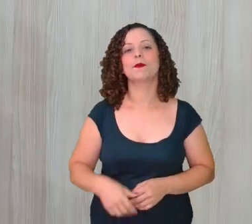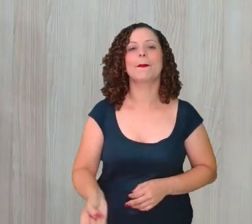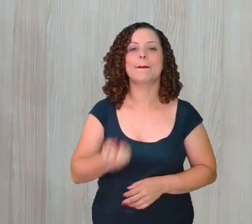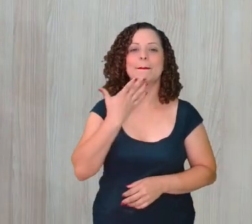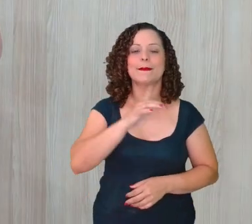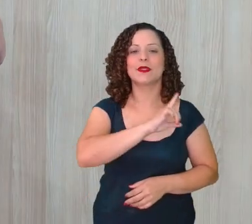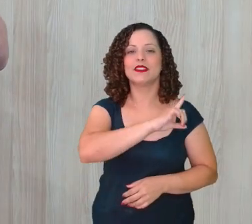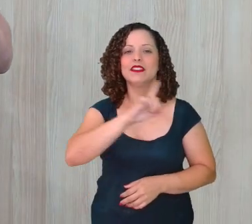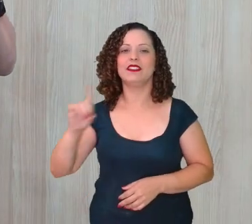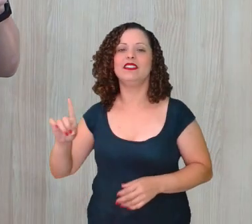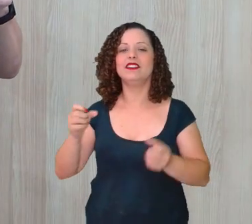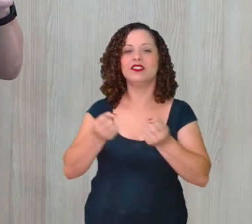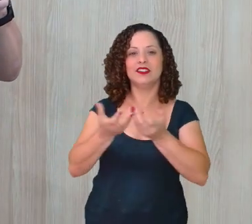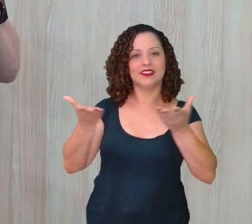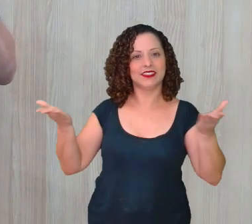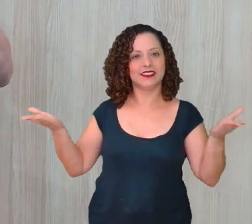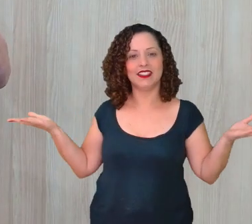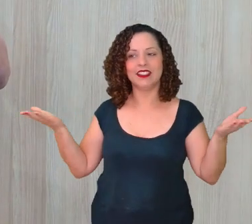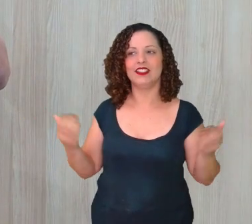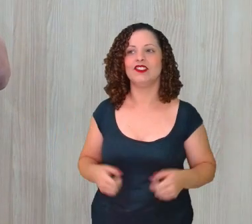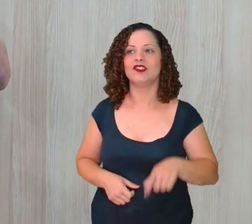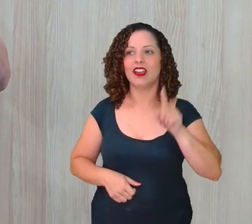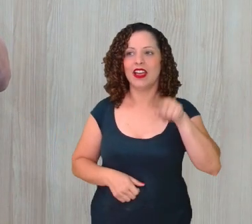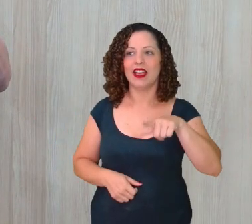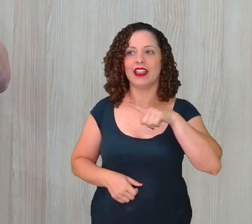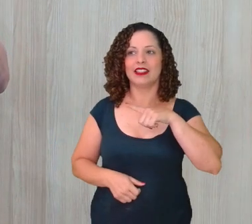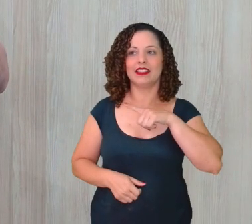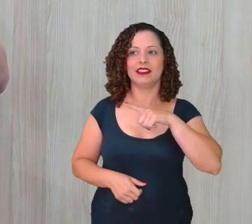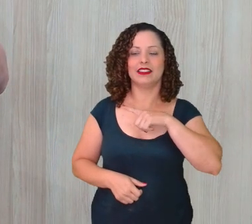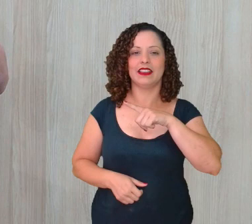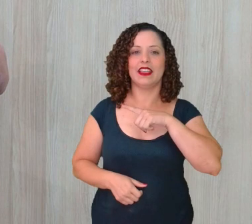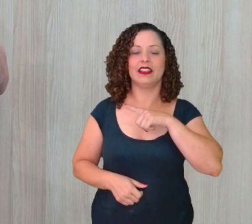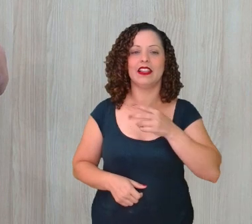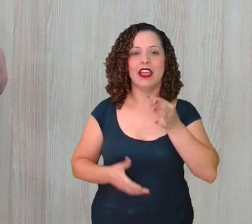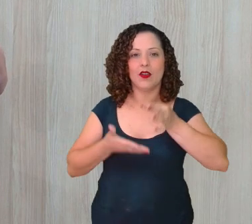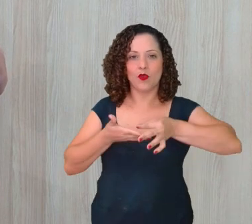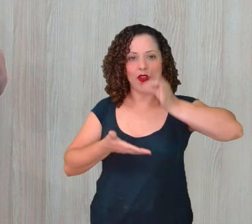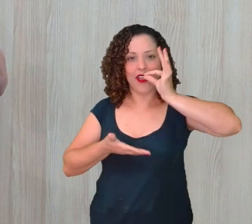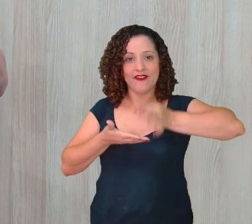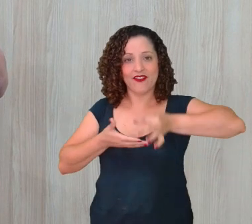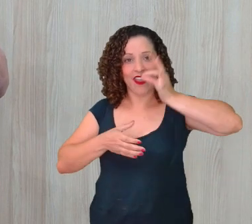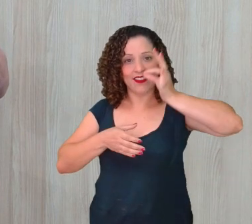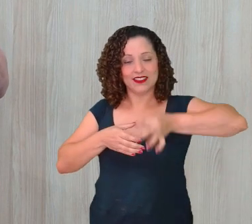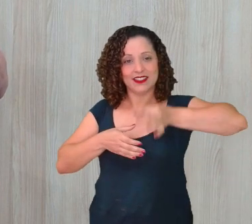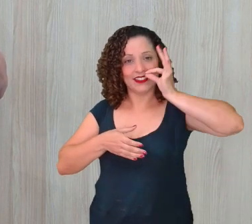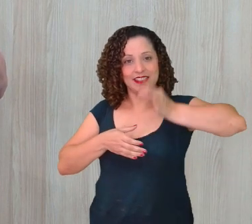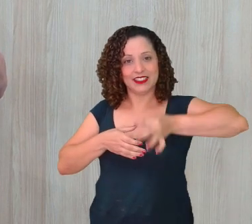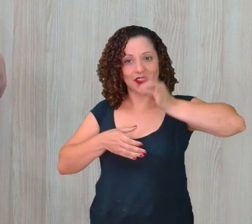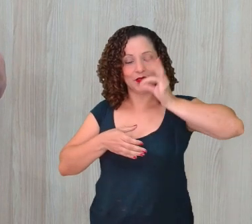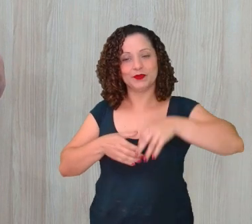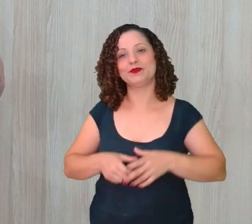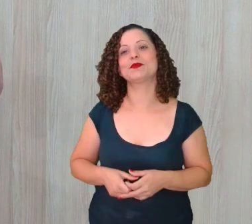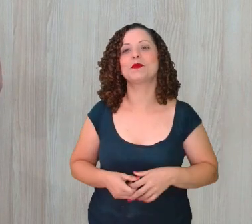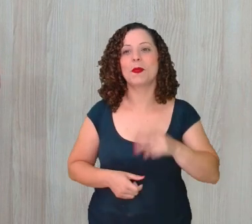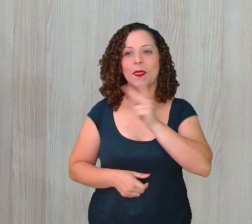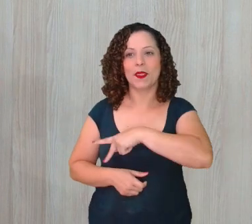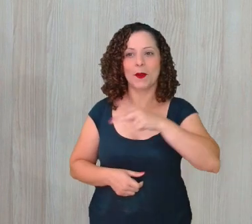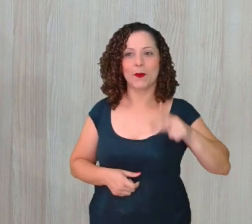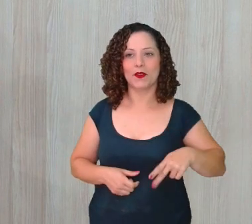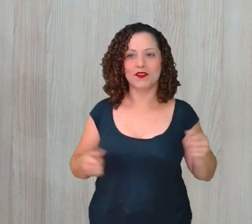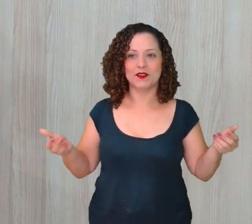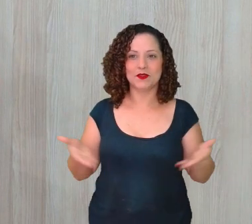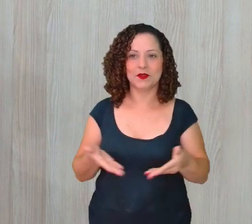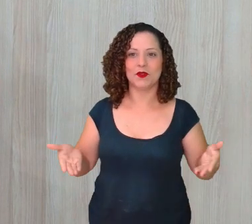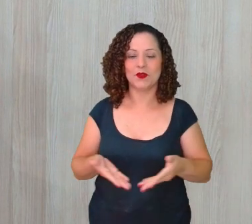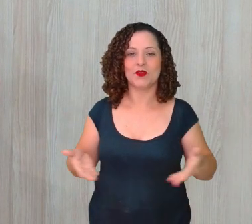gente bonita do meu Brasil, varonil. Um cafezinho quente aqui para esquentar a garganta, já que o professor Gilson, ó, o professor Gilson está meio baleado hoje.